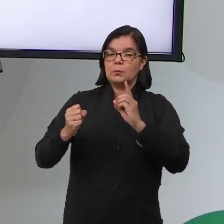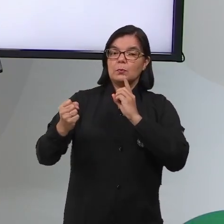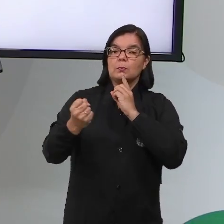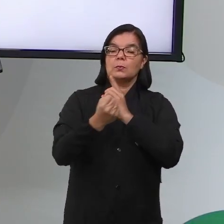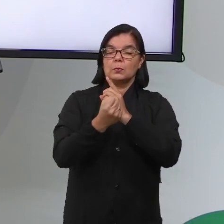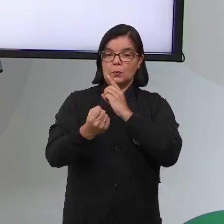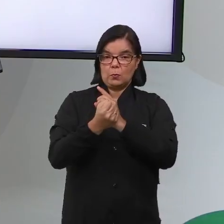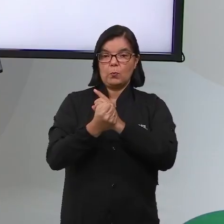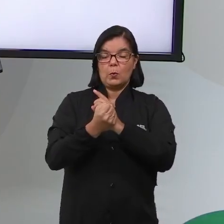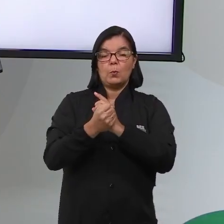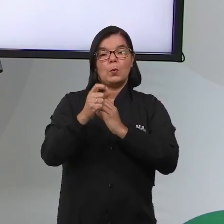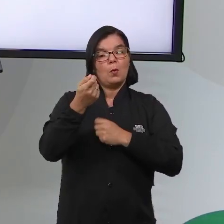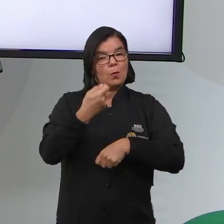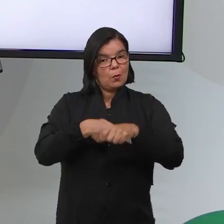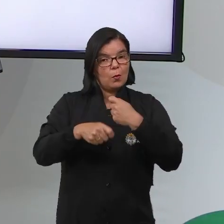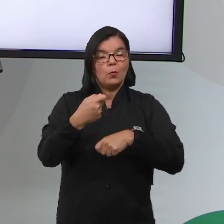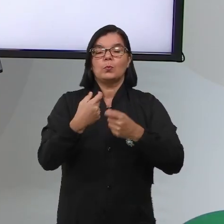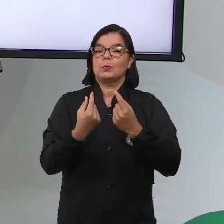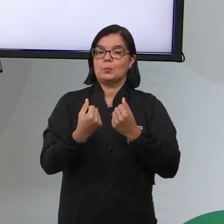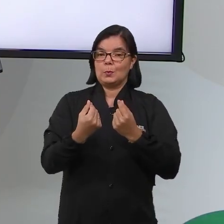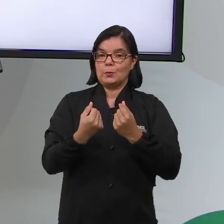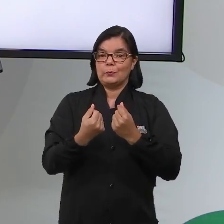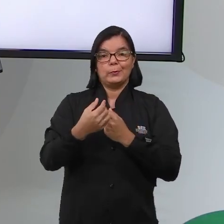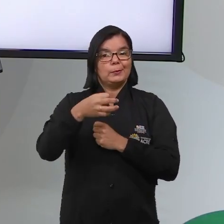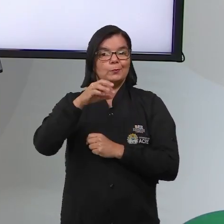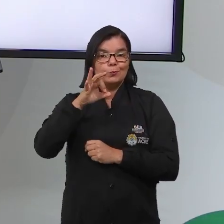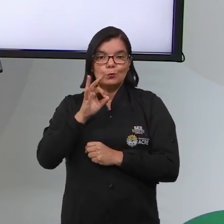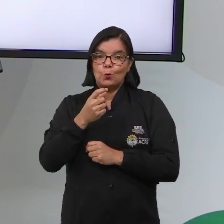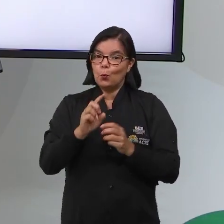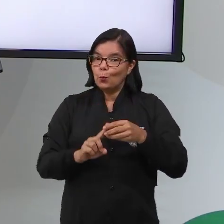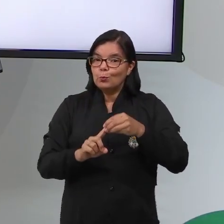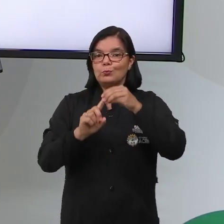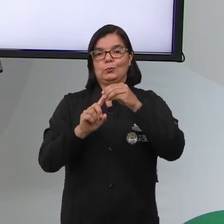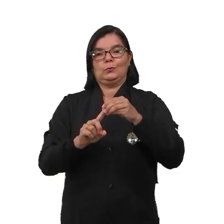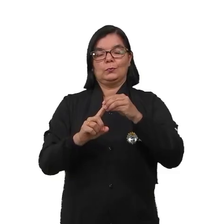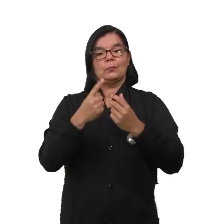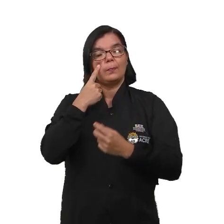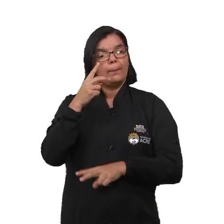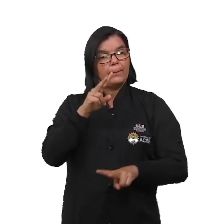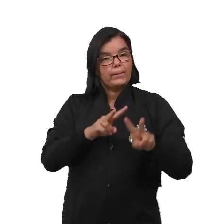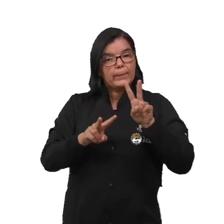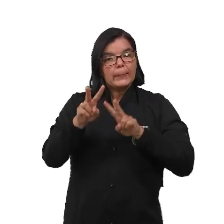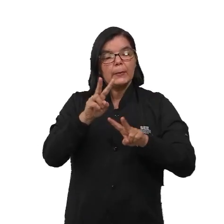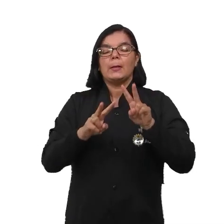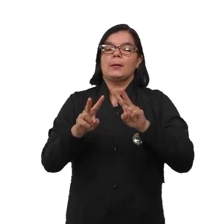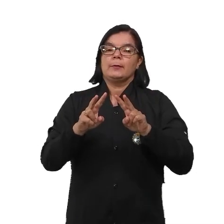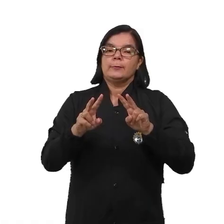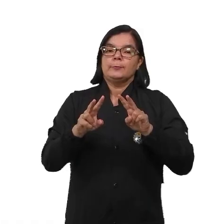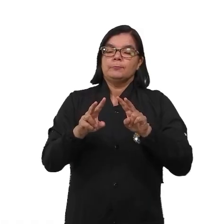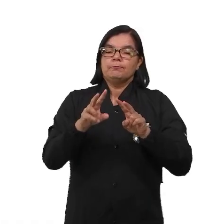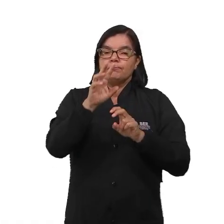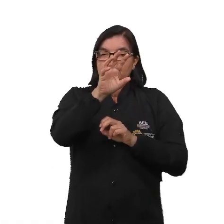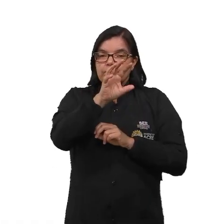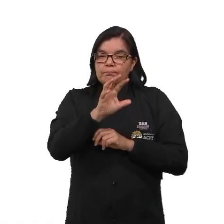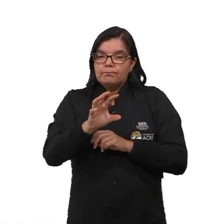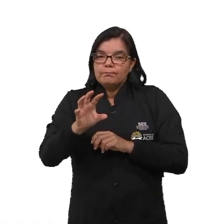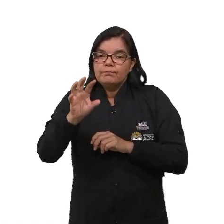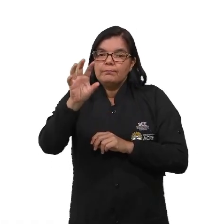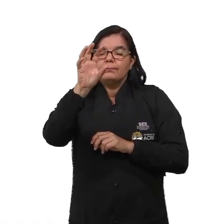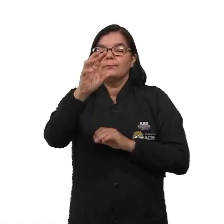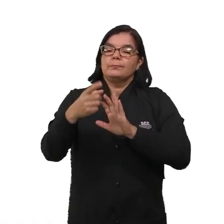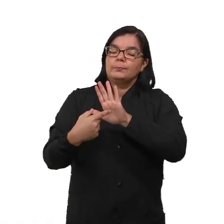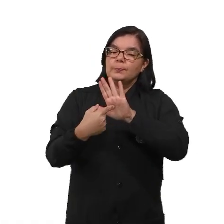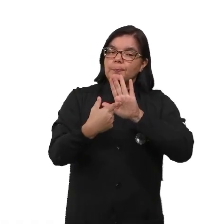sociedades, o fator econômico ele foi determinante. Então, vamos visualizar esse esquema que está sendo retratado